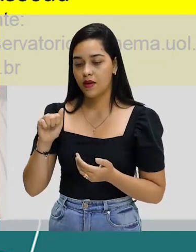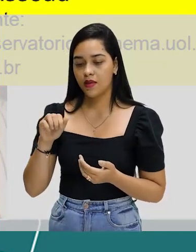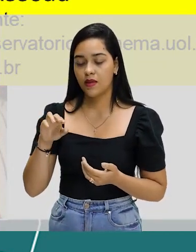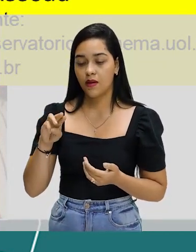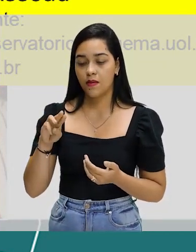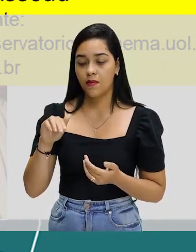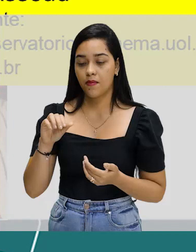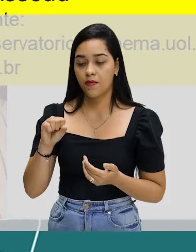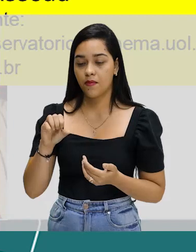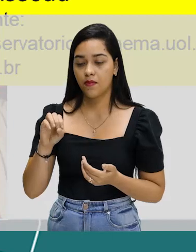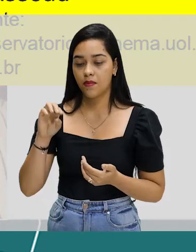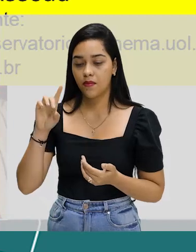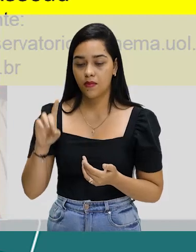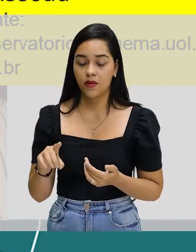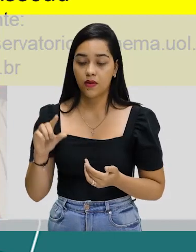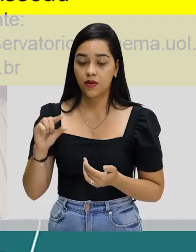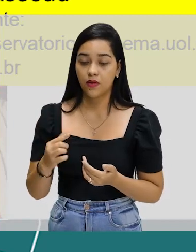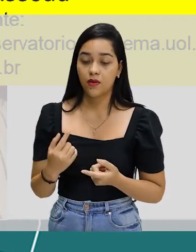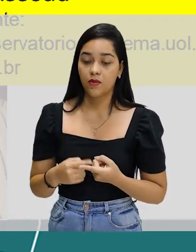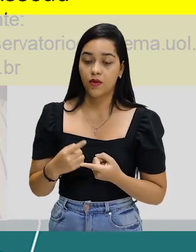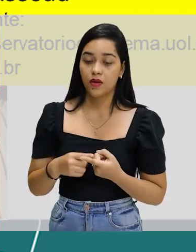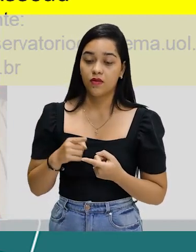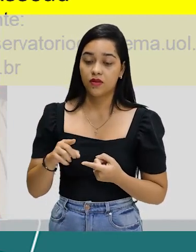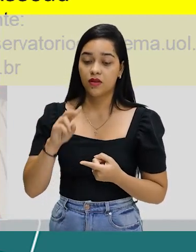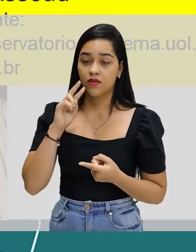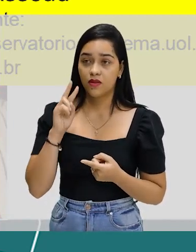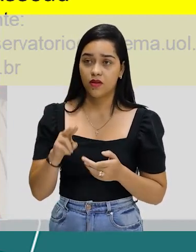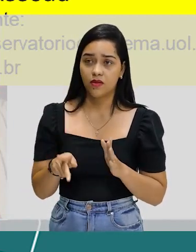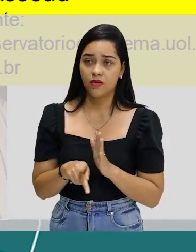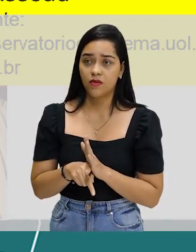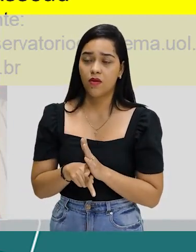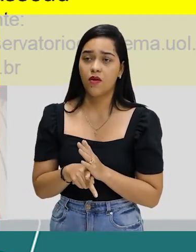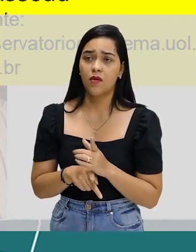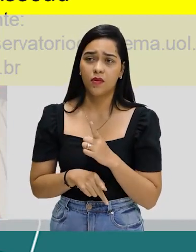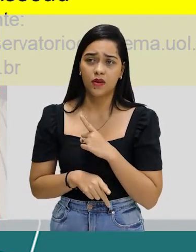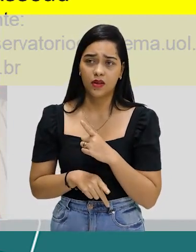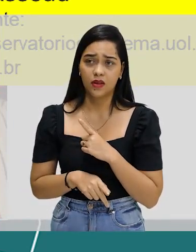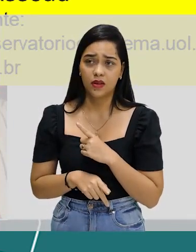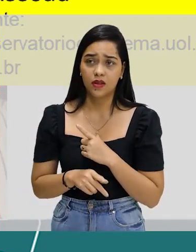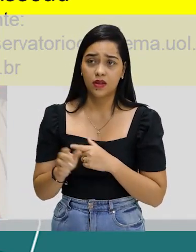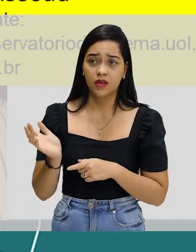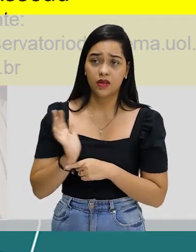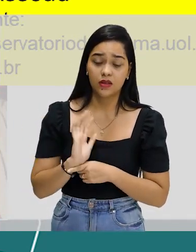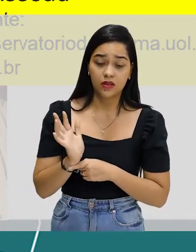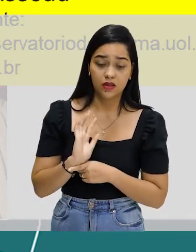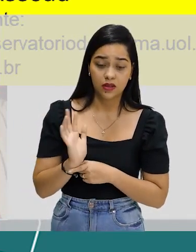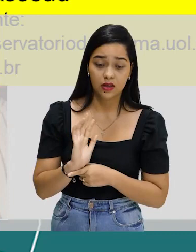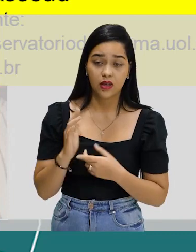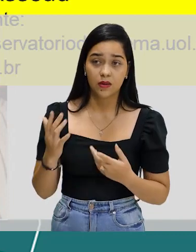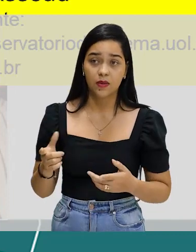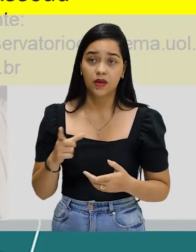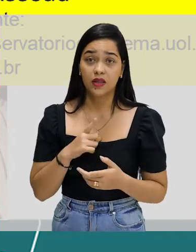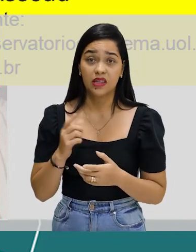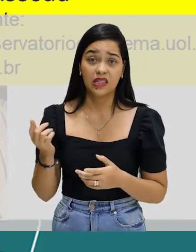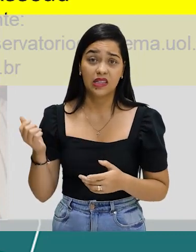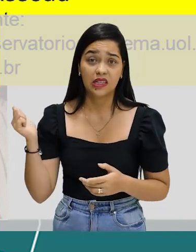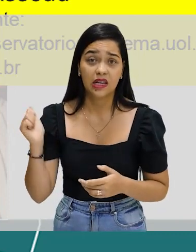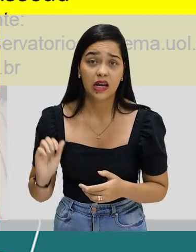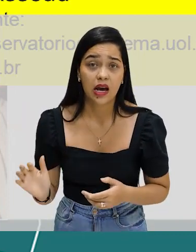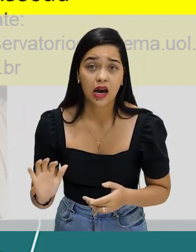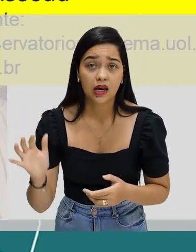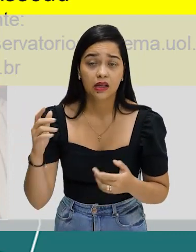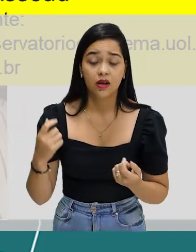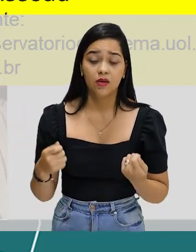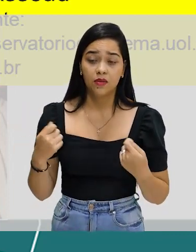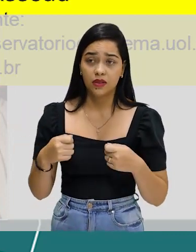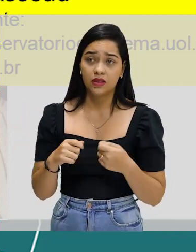com traços menos indianos, porque você está falando de mercado de cinema, que é um mercado caríssimo. Então